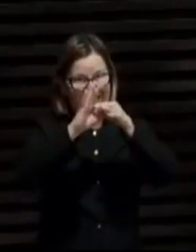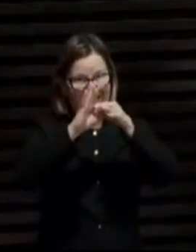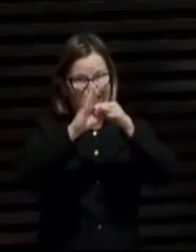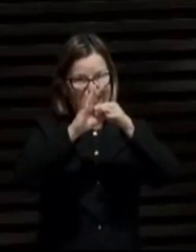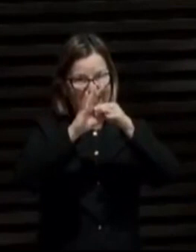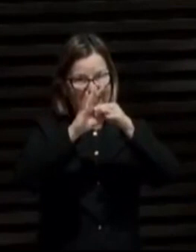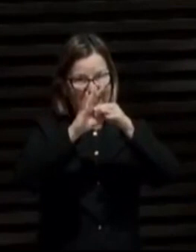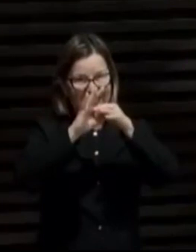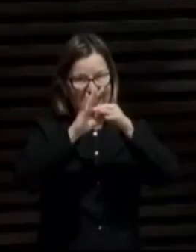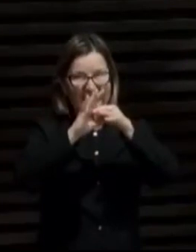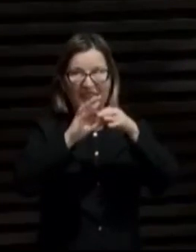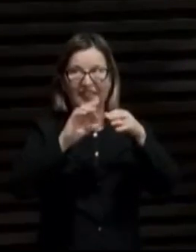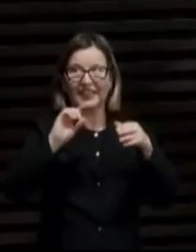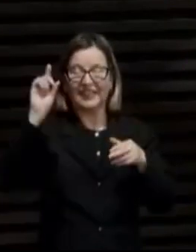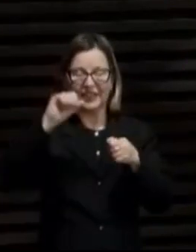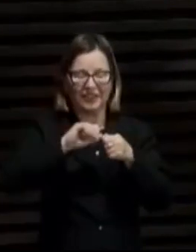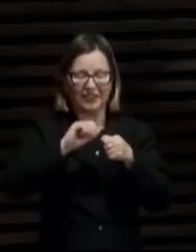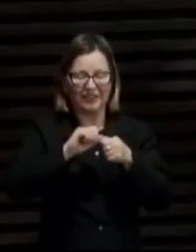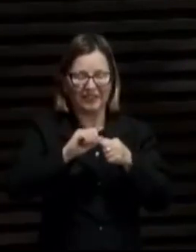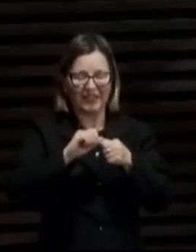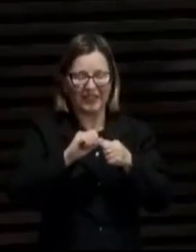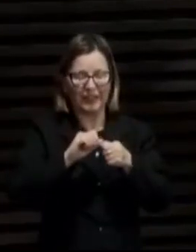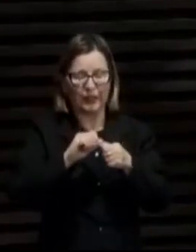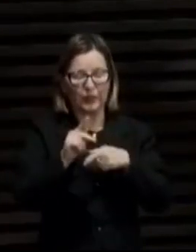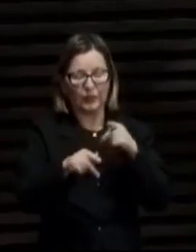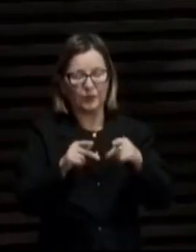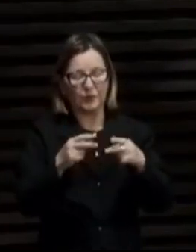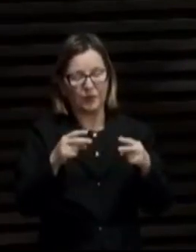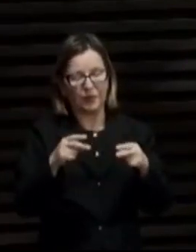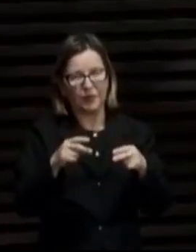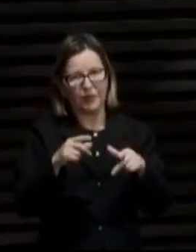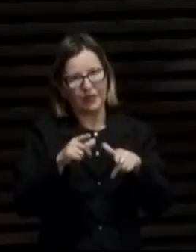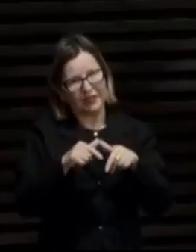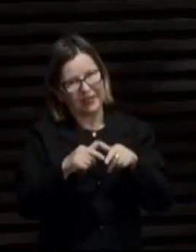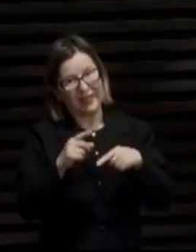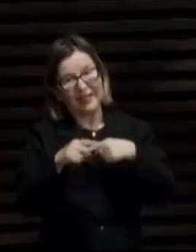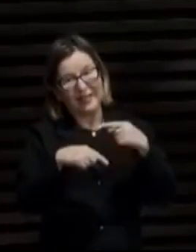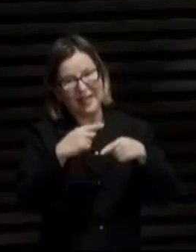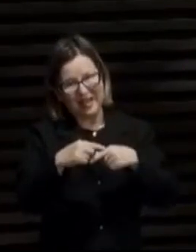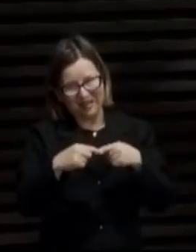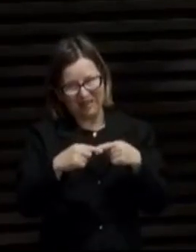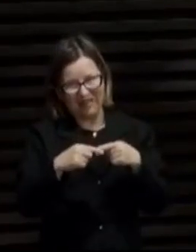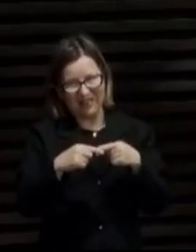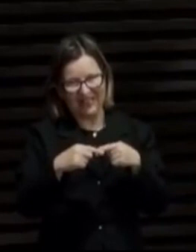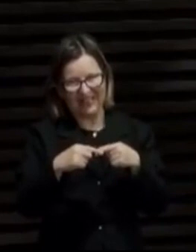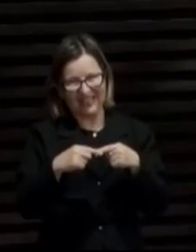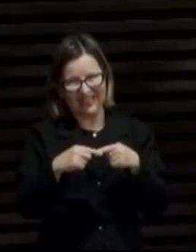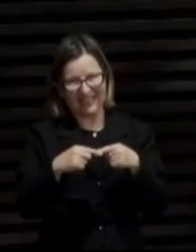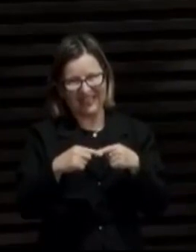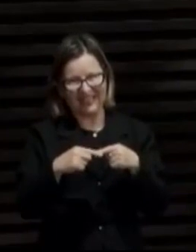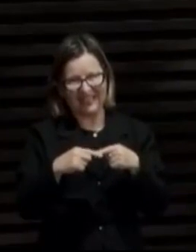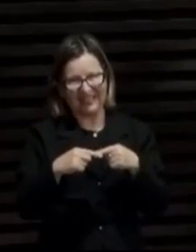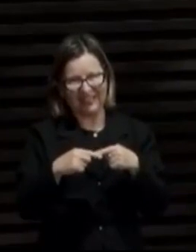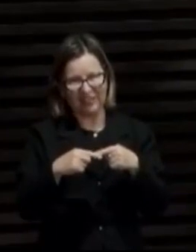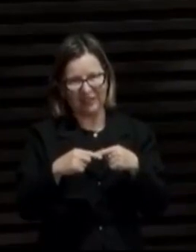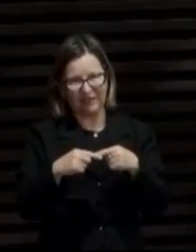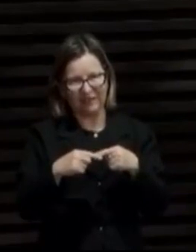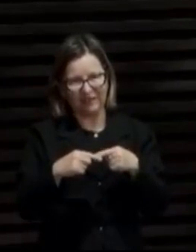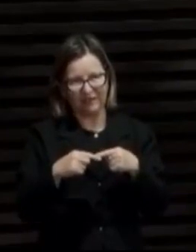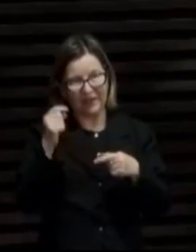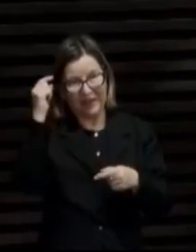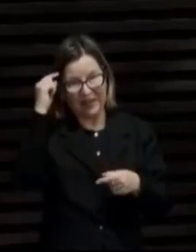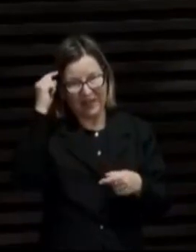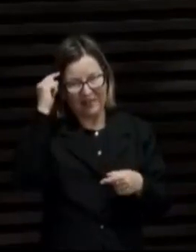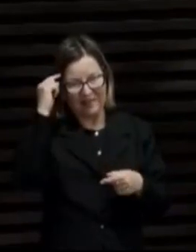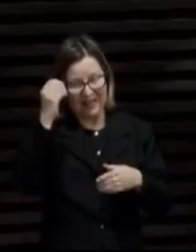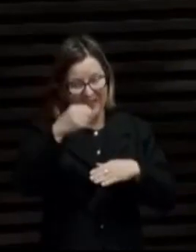com a casa de Israel. Depois daqueles dias, diz o Senhor, na mente lhes imprimirei as minhas